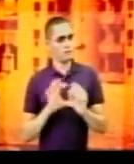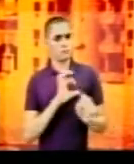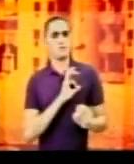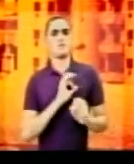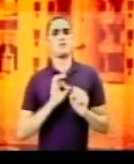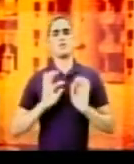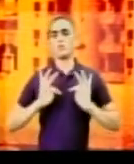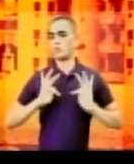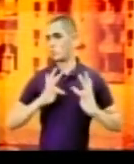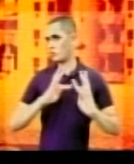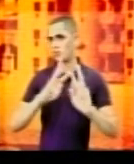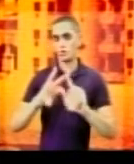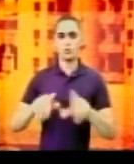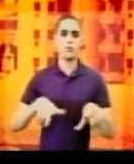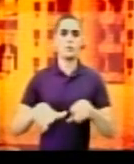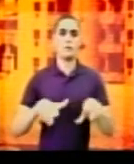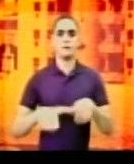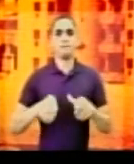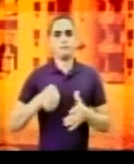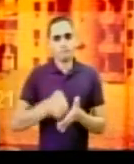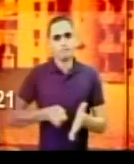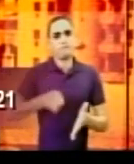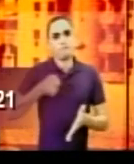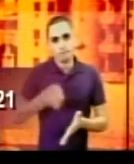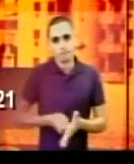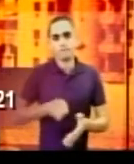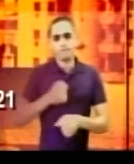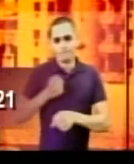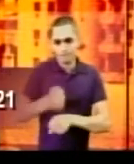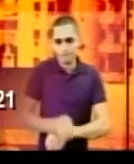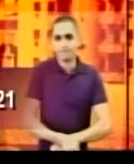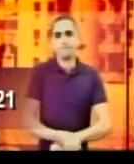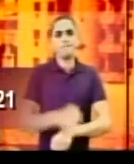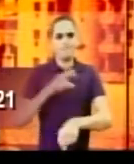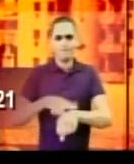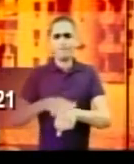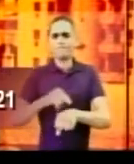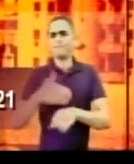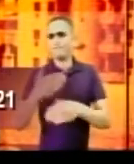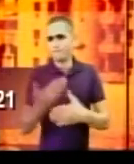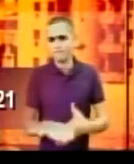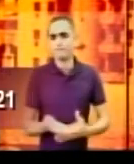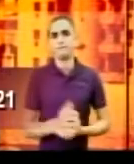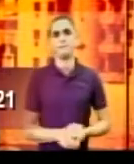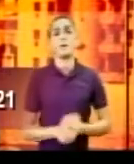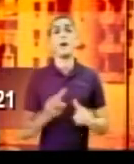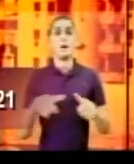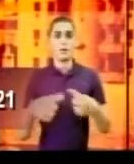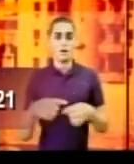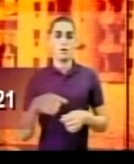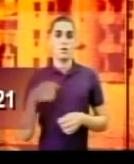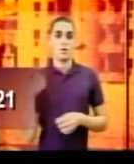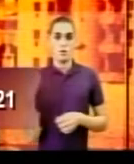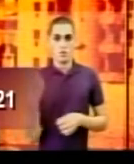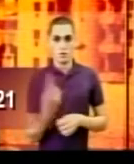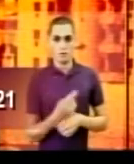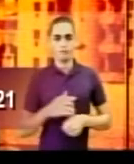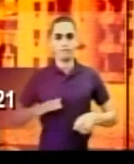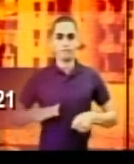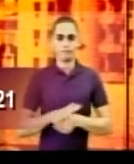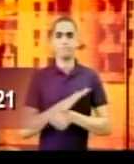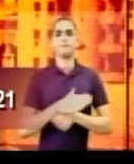todas têm trabalhado insistentemente o tempo todo. Então, nossa capacidade